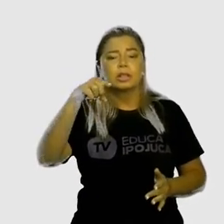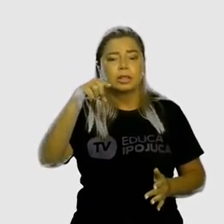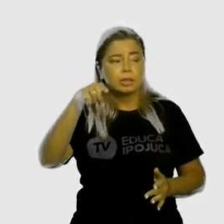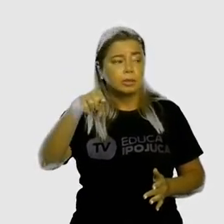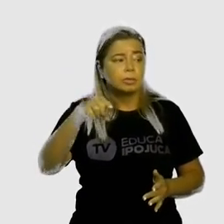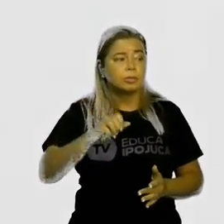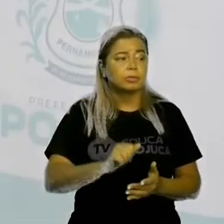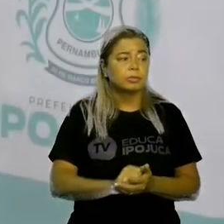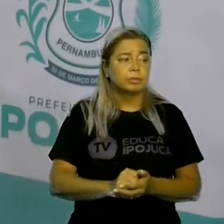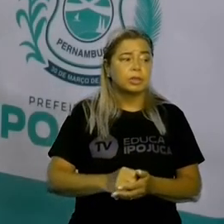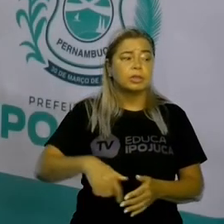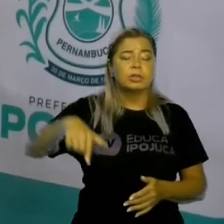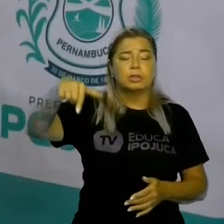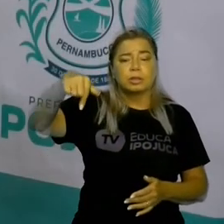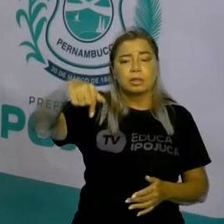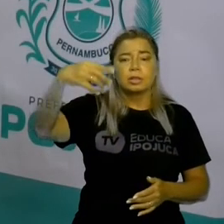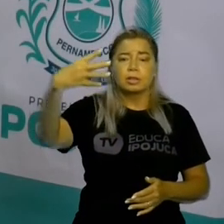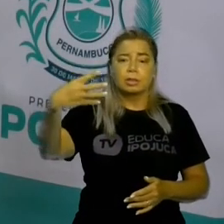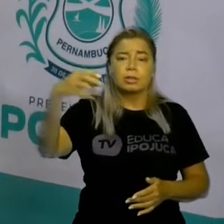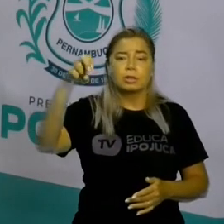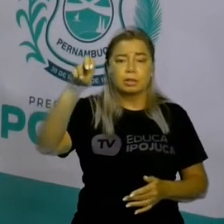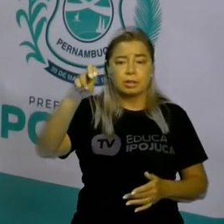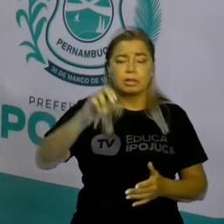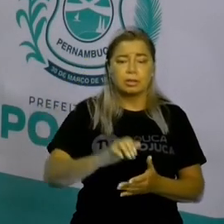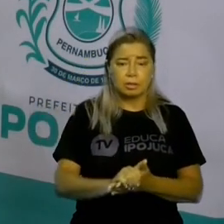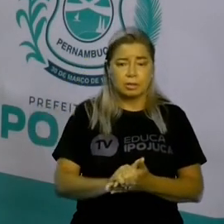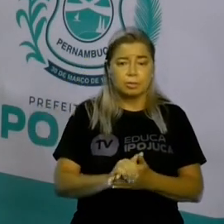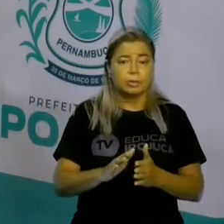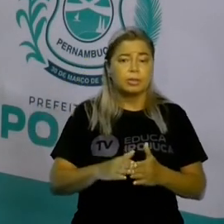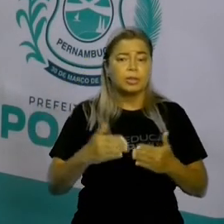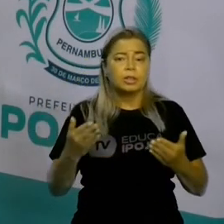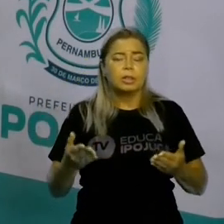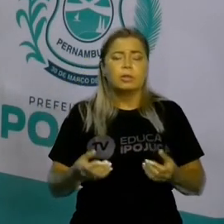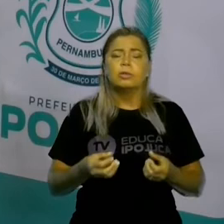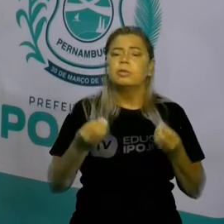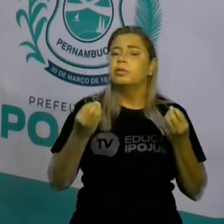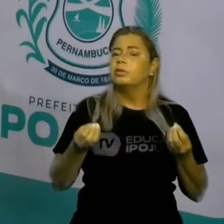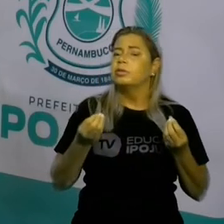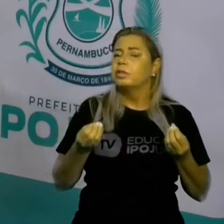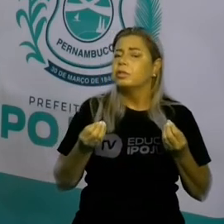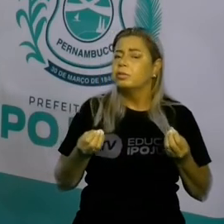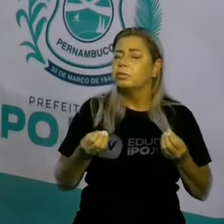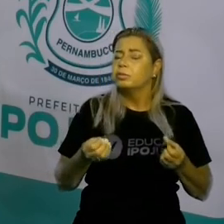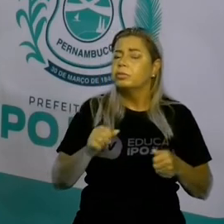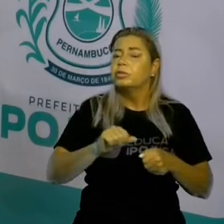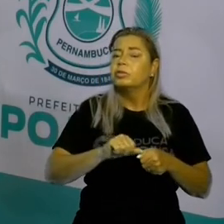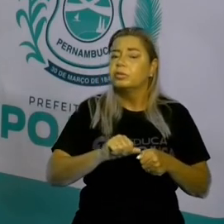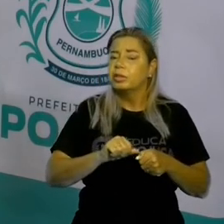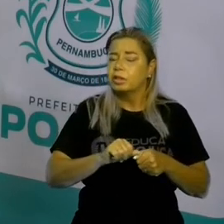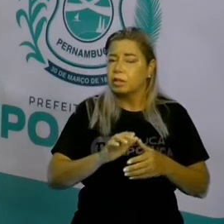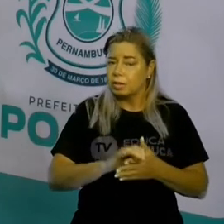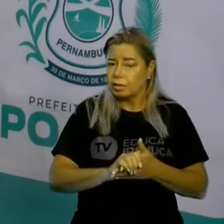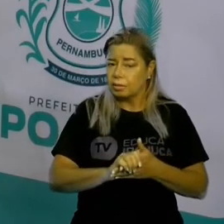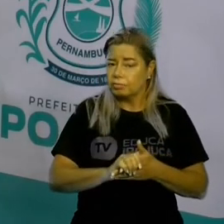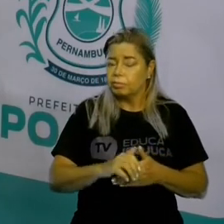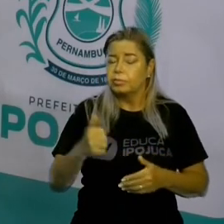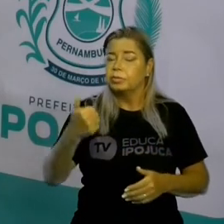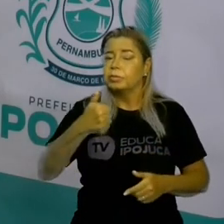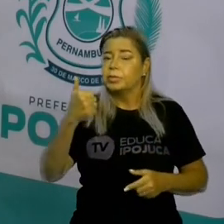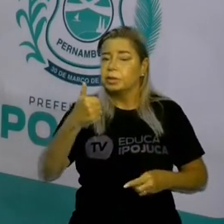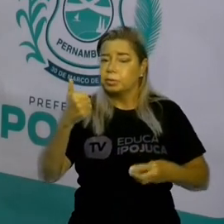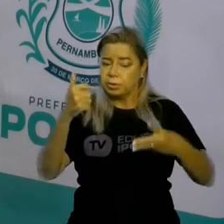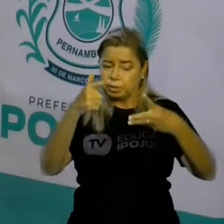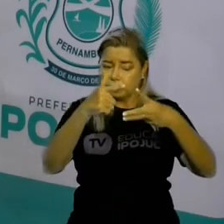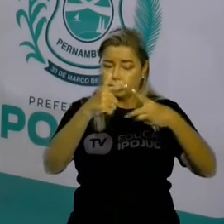diferença? Tem dois modos de fazer aqui. E eu vou dar uma dica super legal para vocês. Primeira situação,